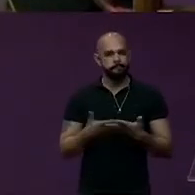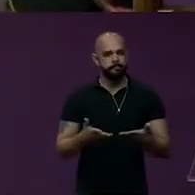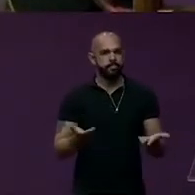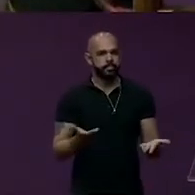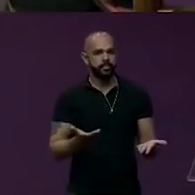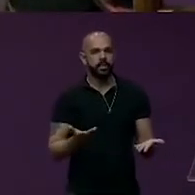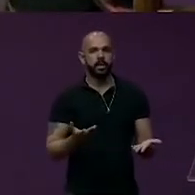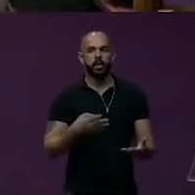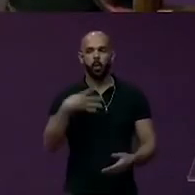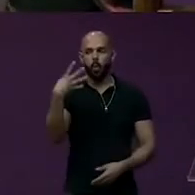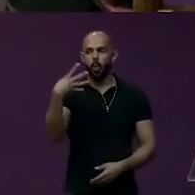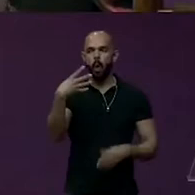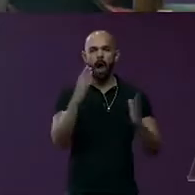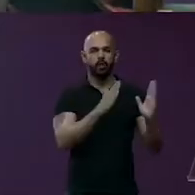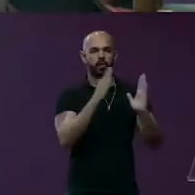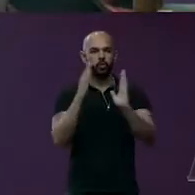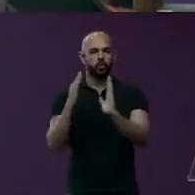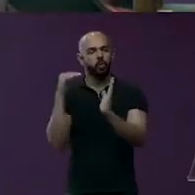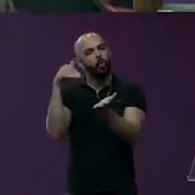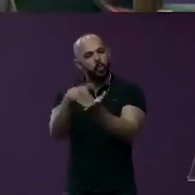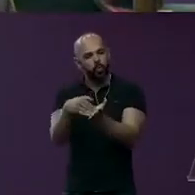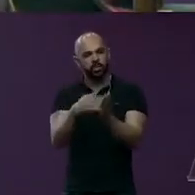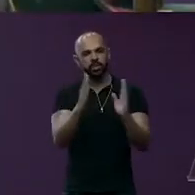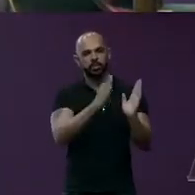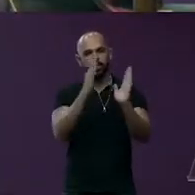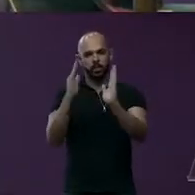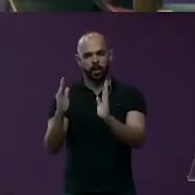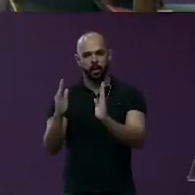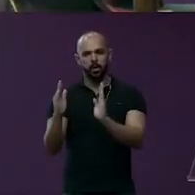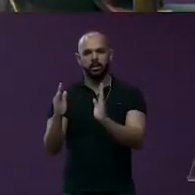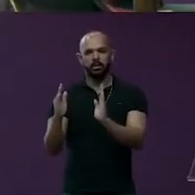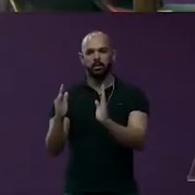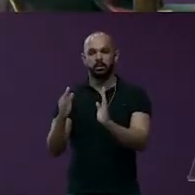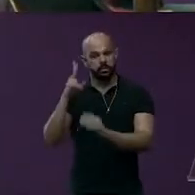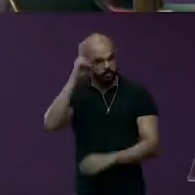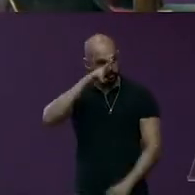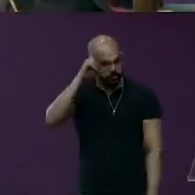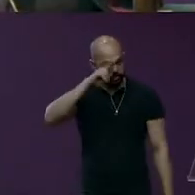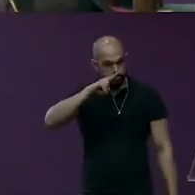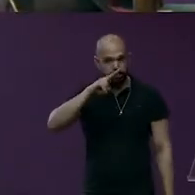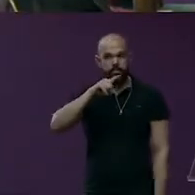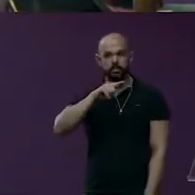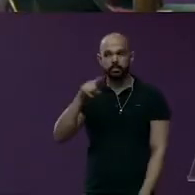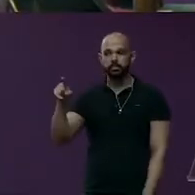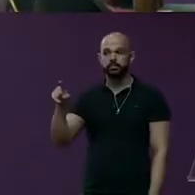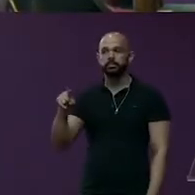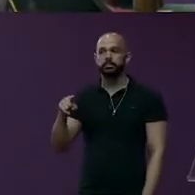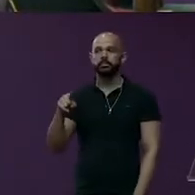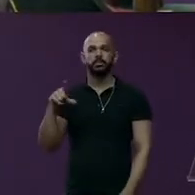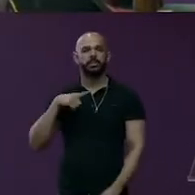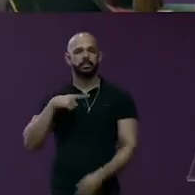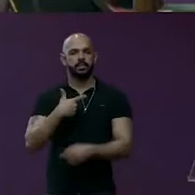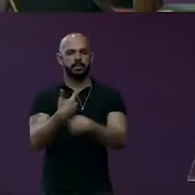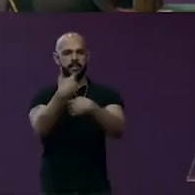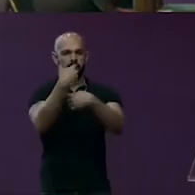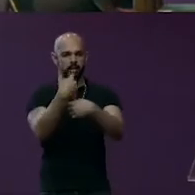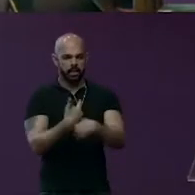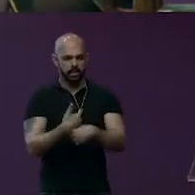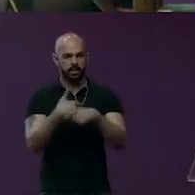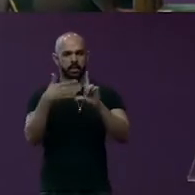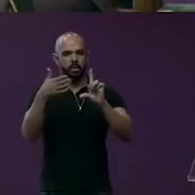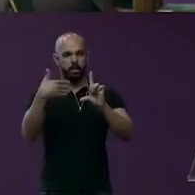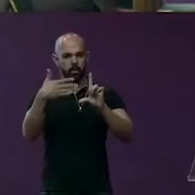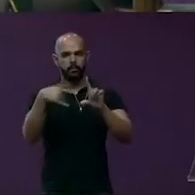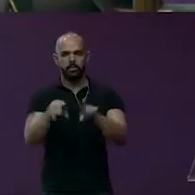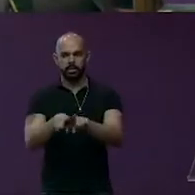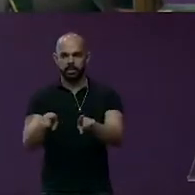vai passar agora para o quarto bloco, o quarto e último bloco. É, lembrando que esse balanço está sendo transmitido por